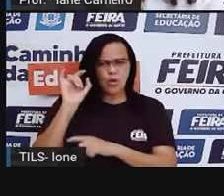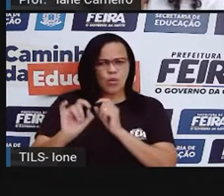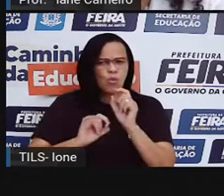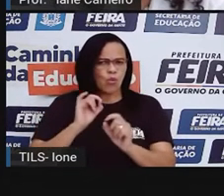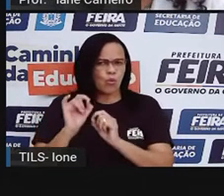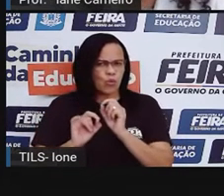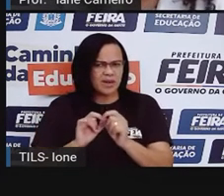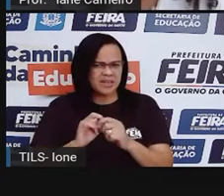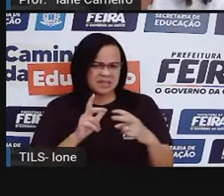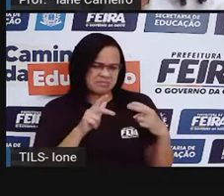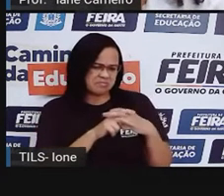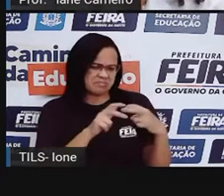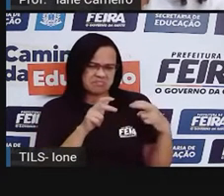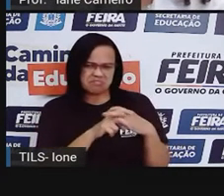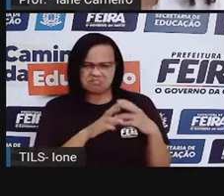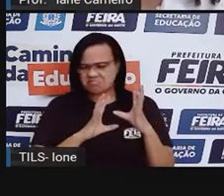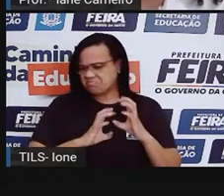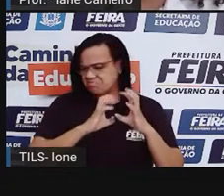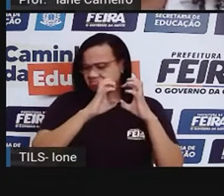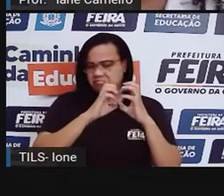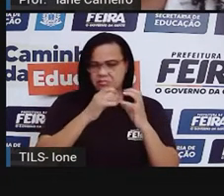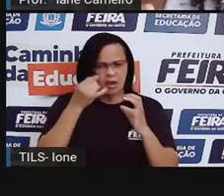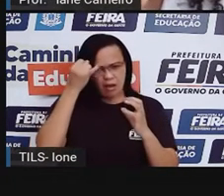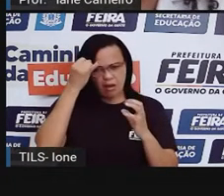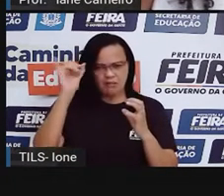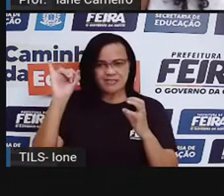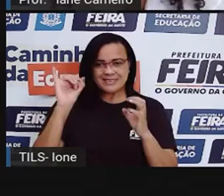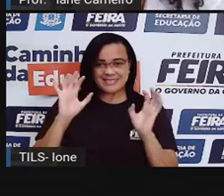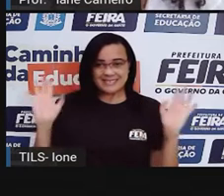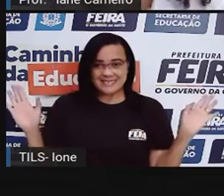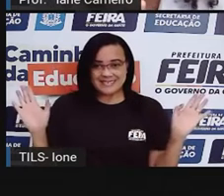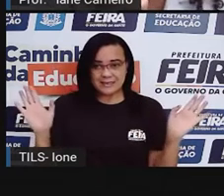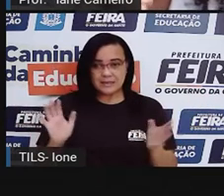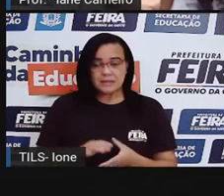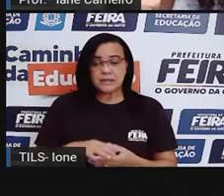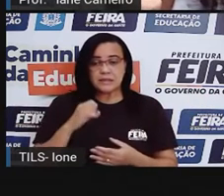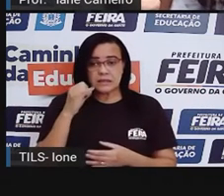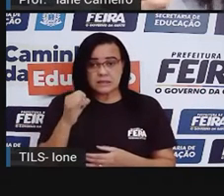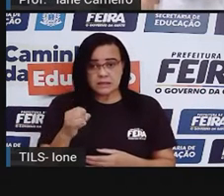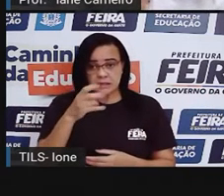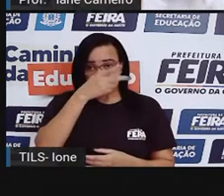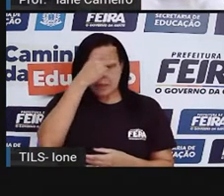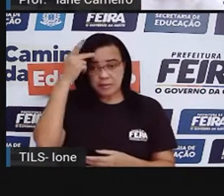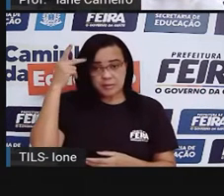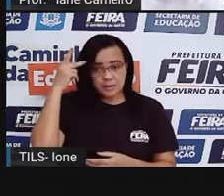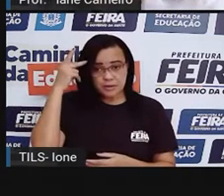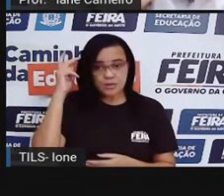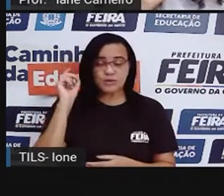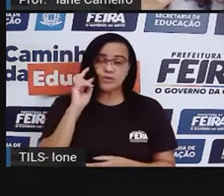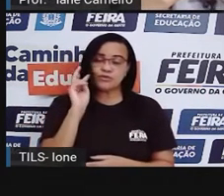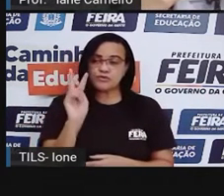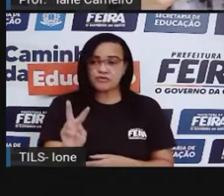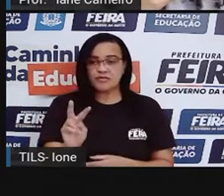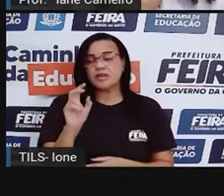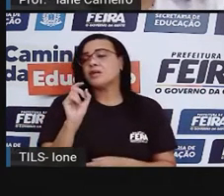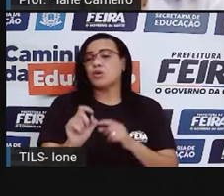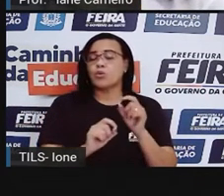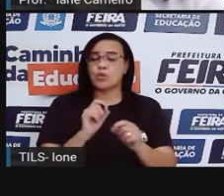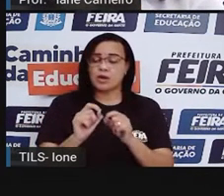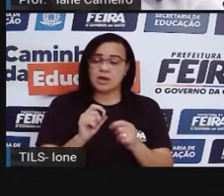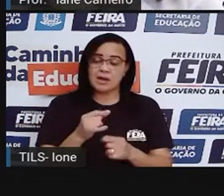alguns conflitos. Então, se você consegue ver que uma pessoa, por exemplo, que a mamãe amanheceu meio